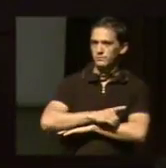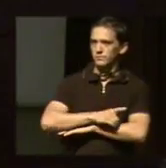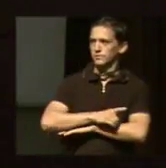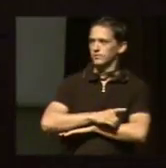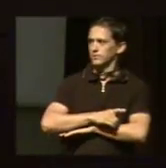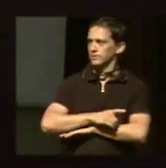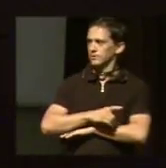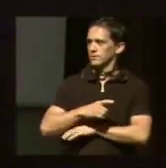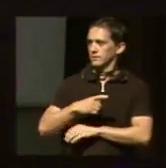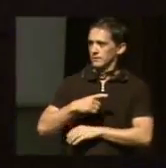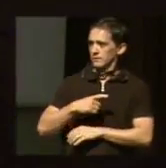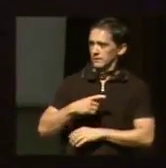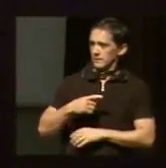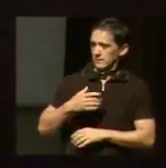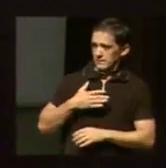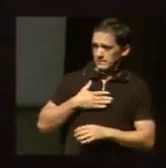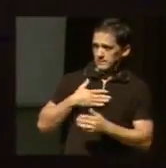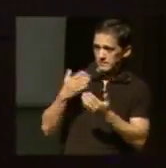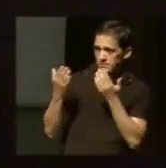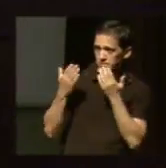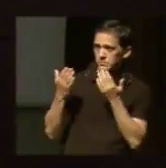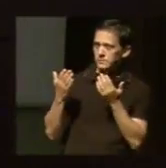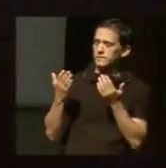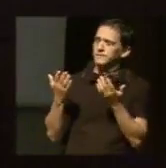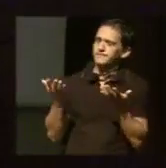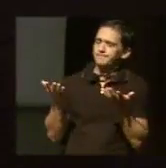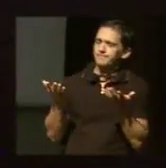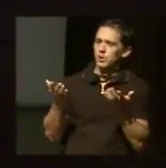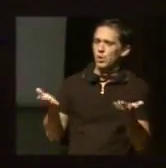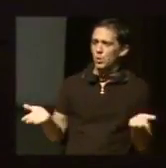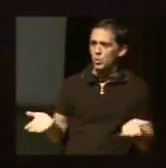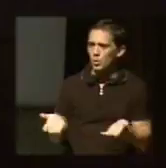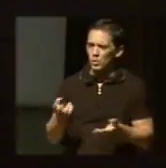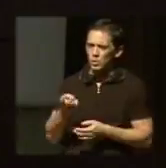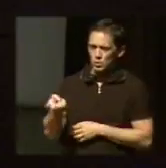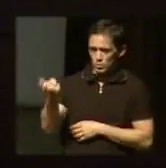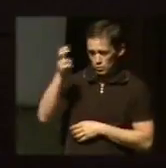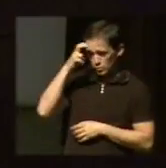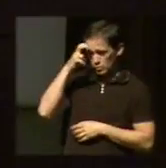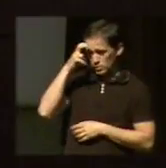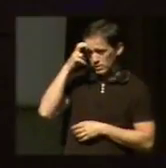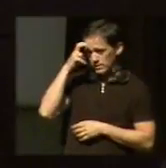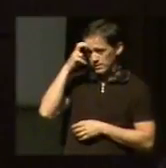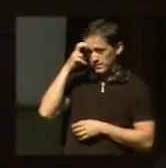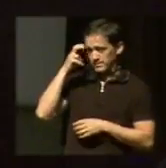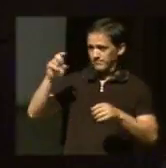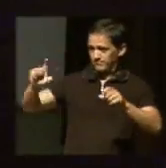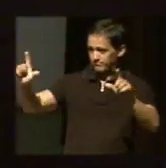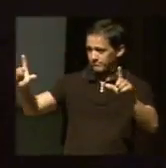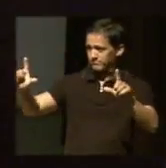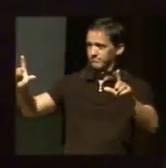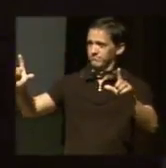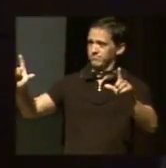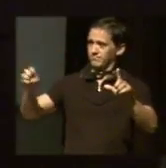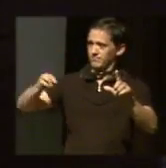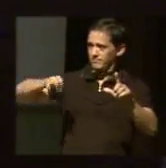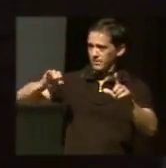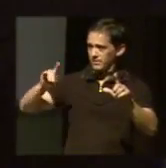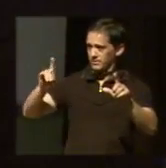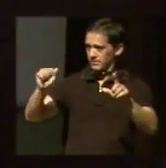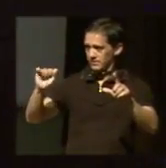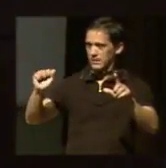a minha dúvida é a seguinte. Hoje a gente tem uma cultura muito forte por parte da mídia também na questão do